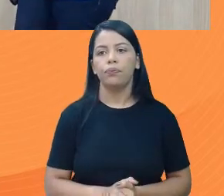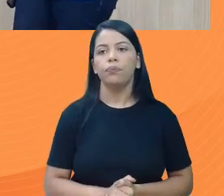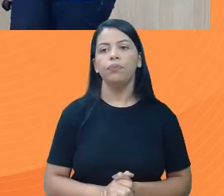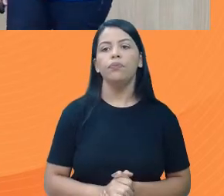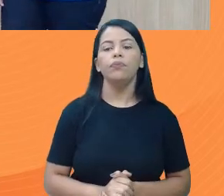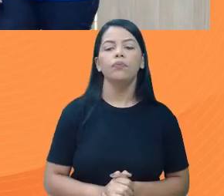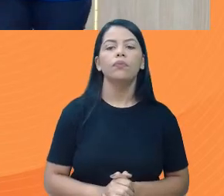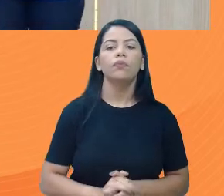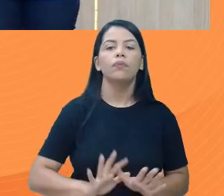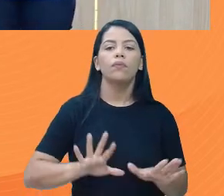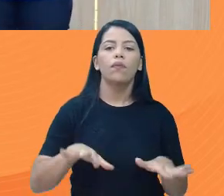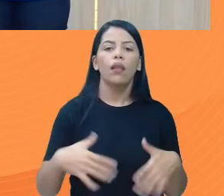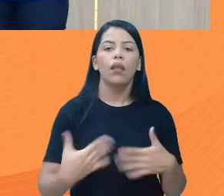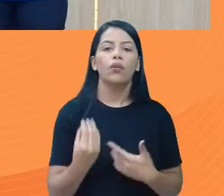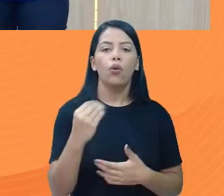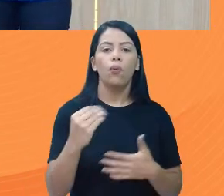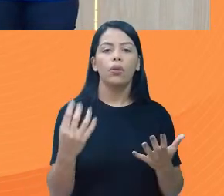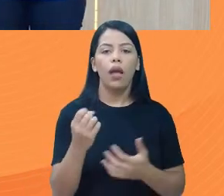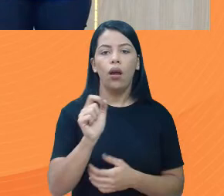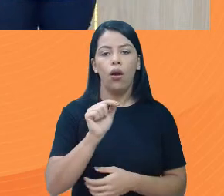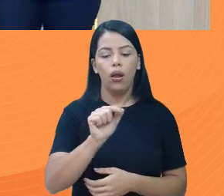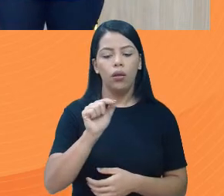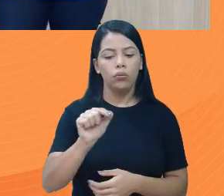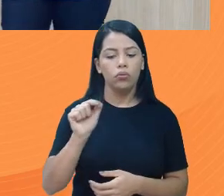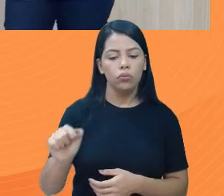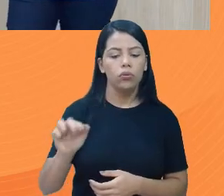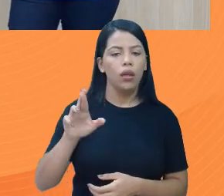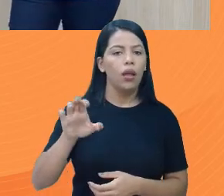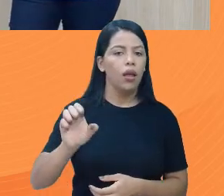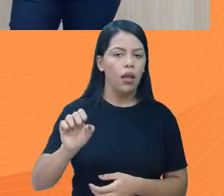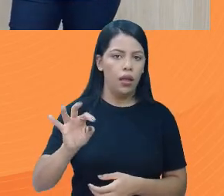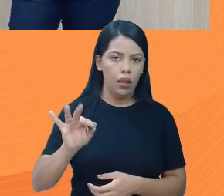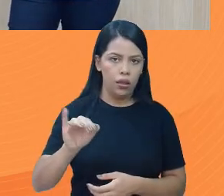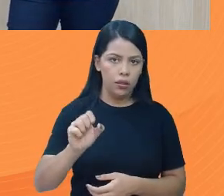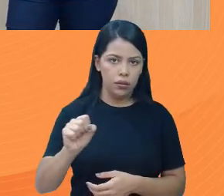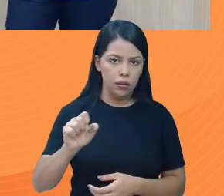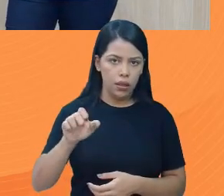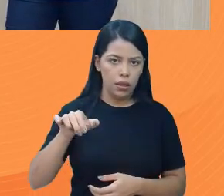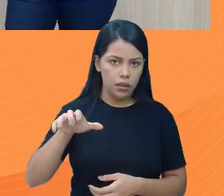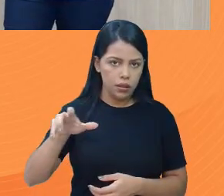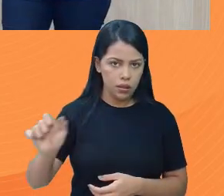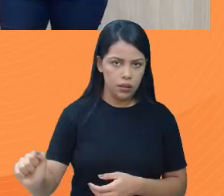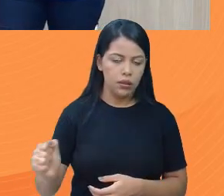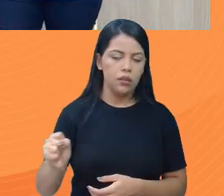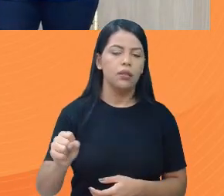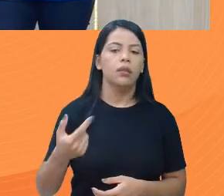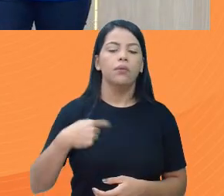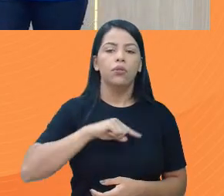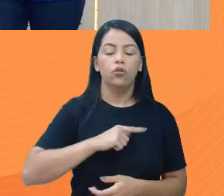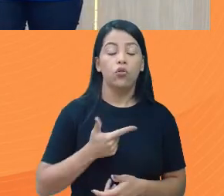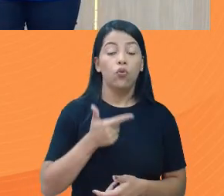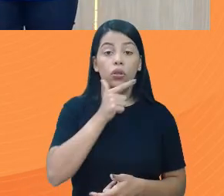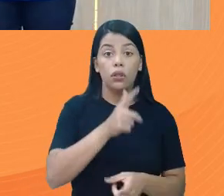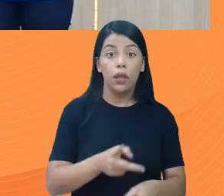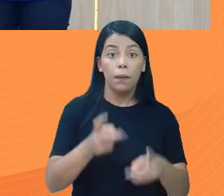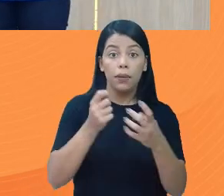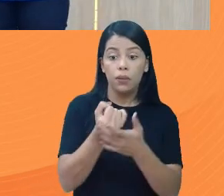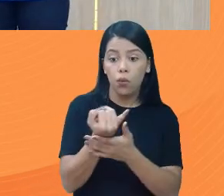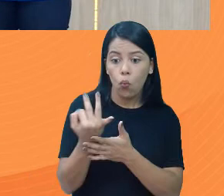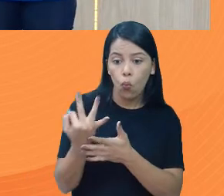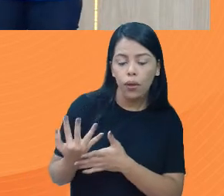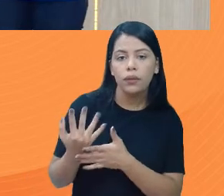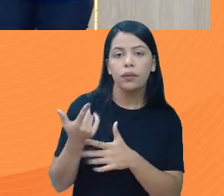uma reticências, porque é esse processo que a gente vai começar a fazer aqui para observar essa quantidade de divisores, né? Quais são